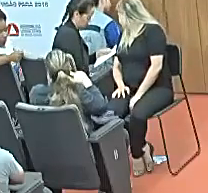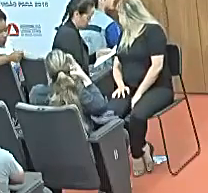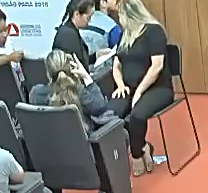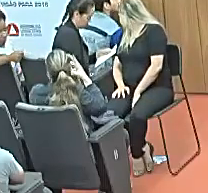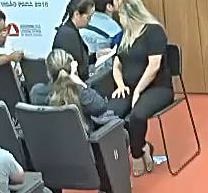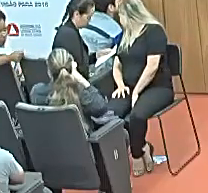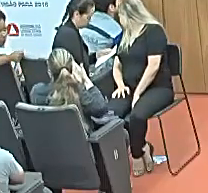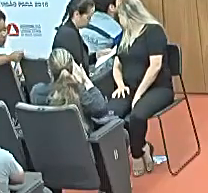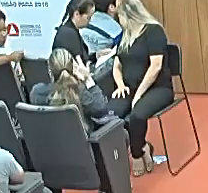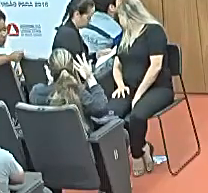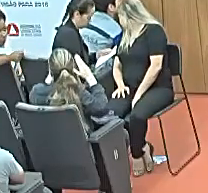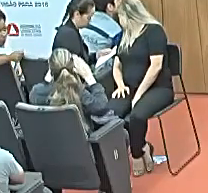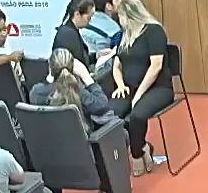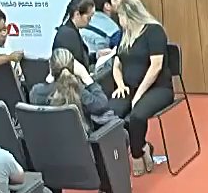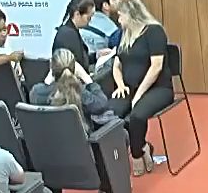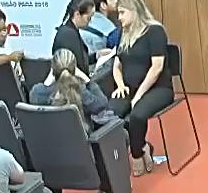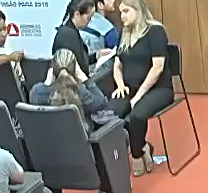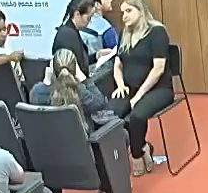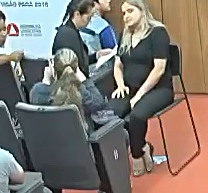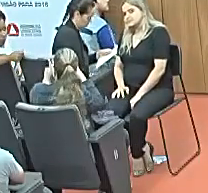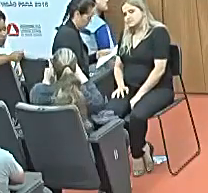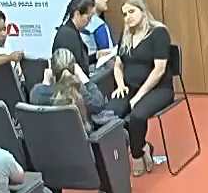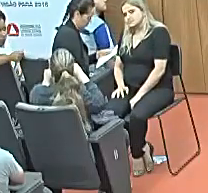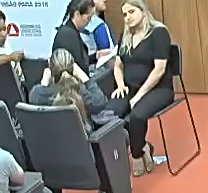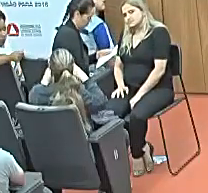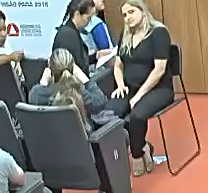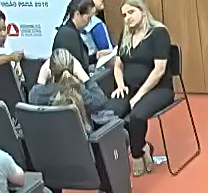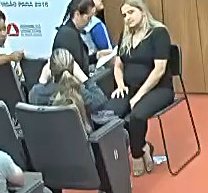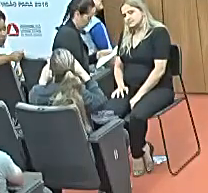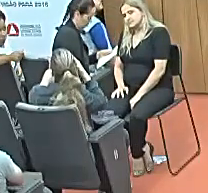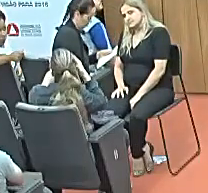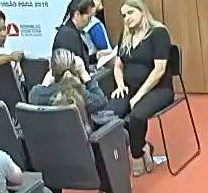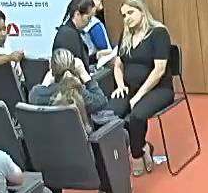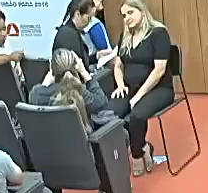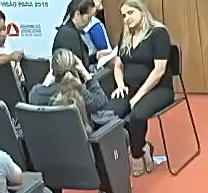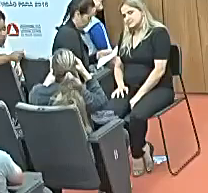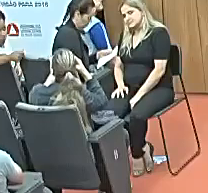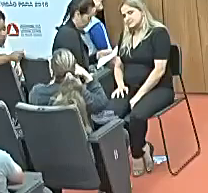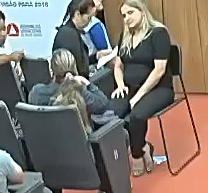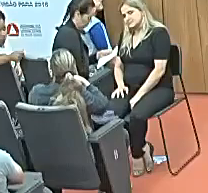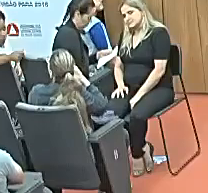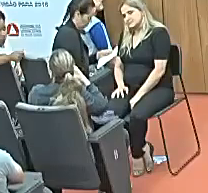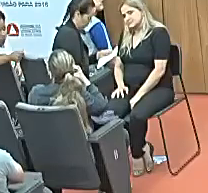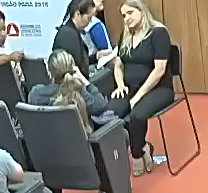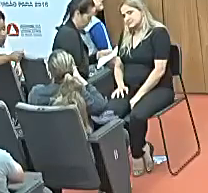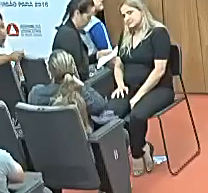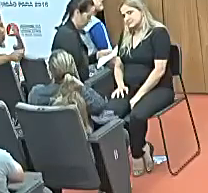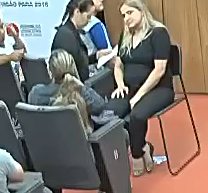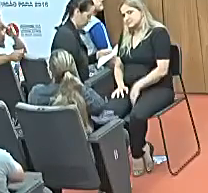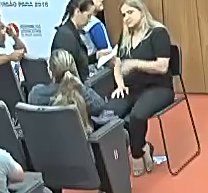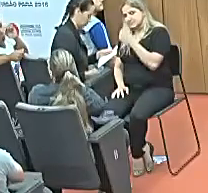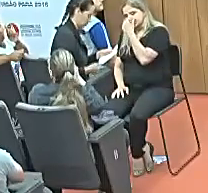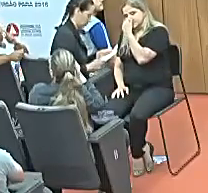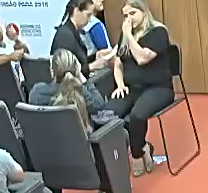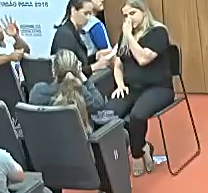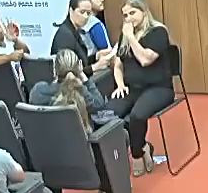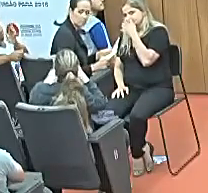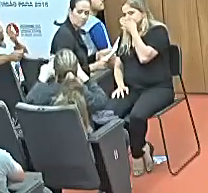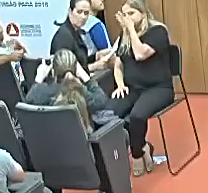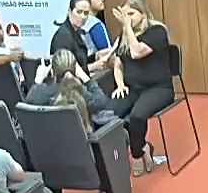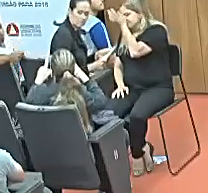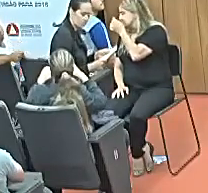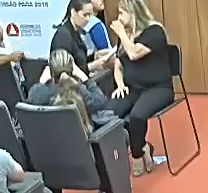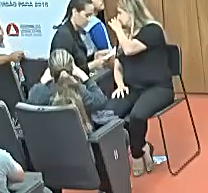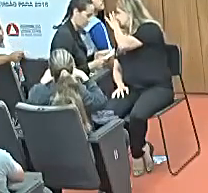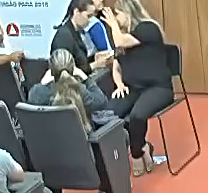prevê a lei e agora é a constituição que garante e se esse pagamento com relação também há a